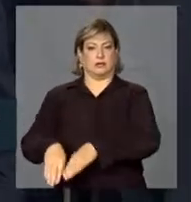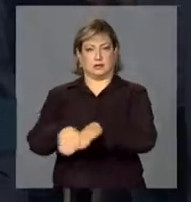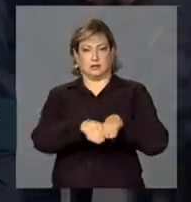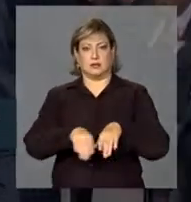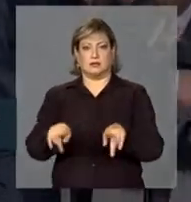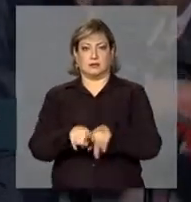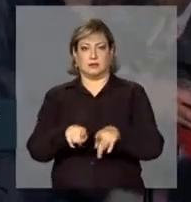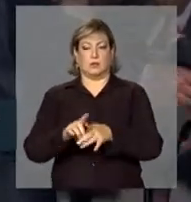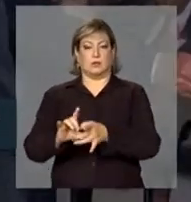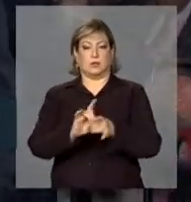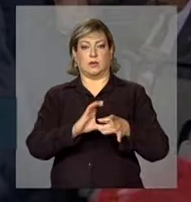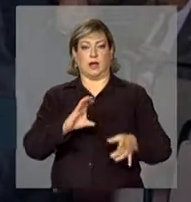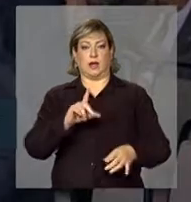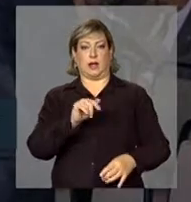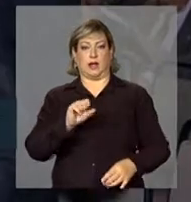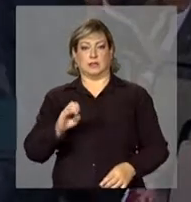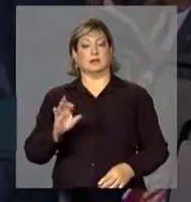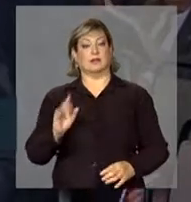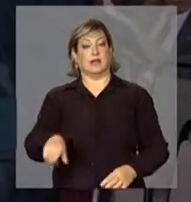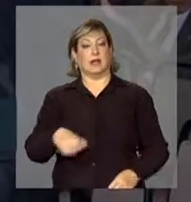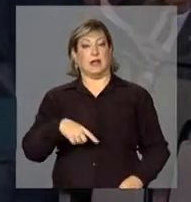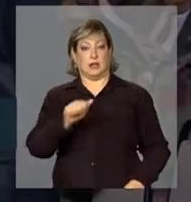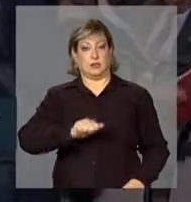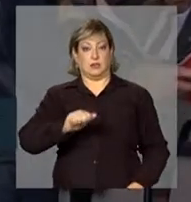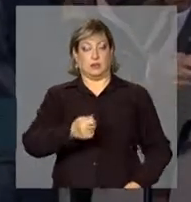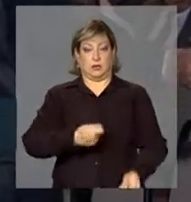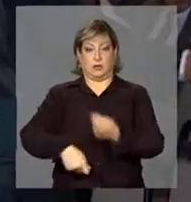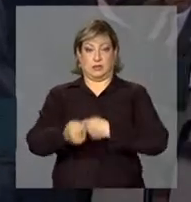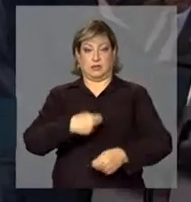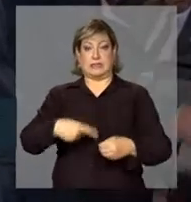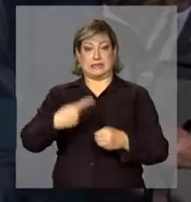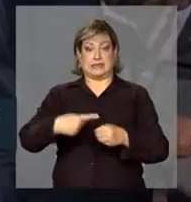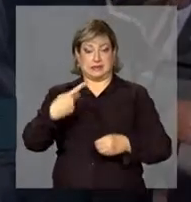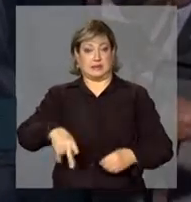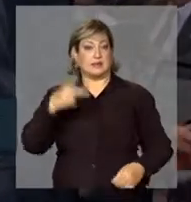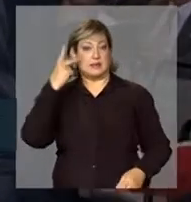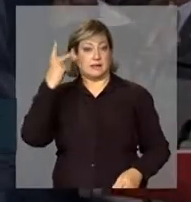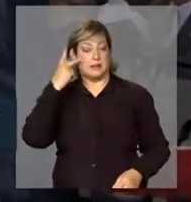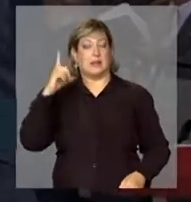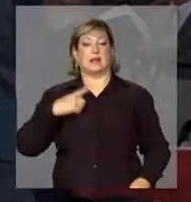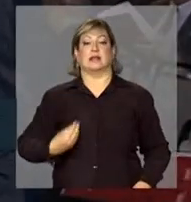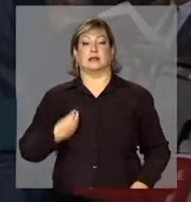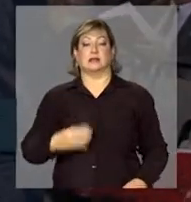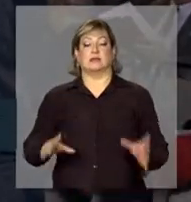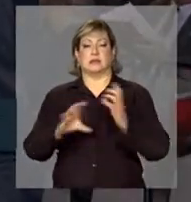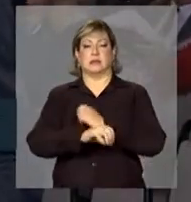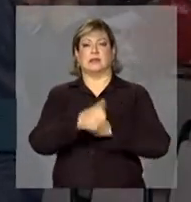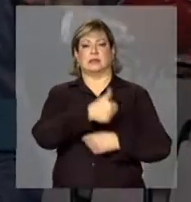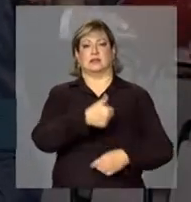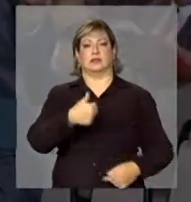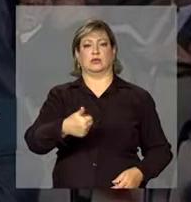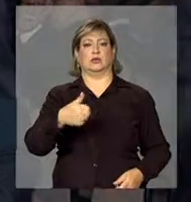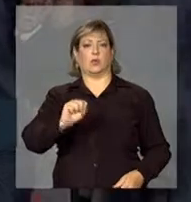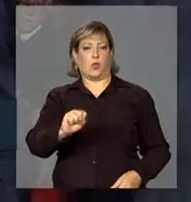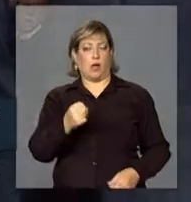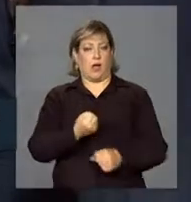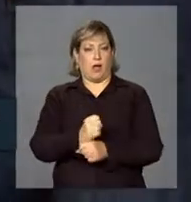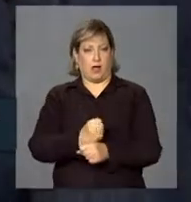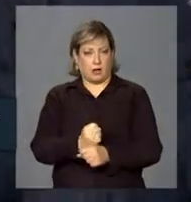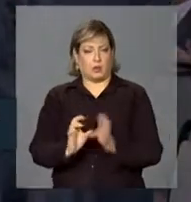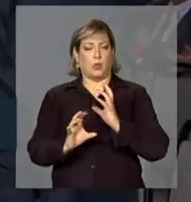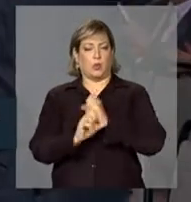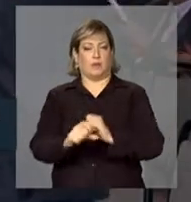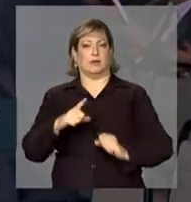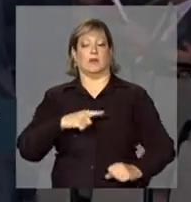na unidade de classe. Já a Associação Comercial da cidade de São Paulo existe há 118 anos e é considerada